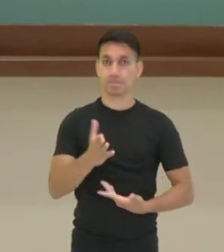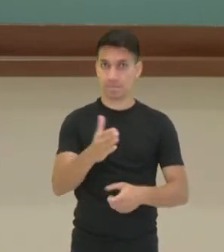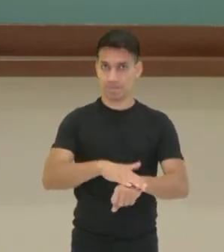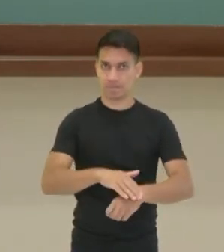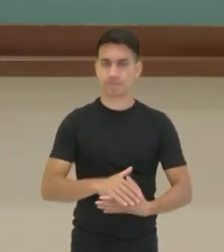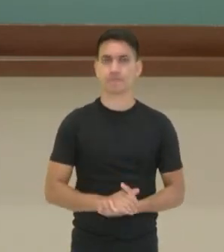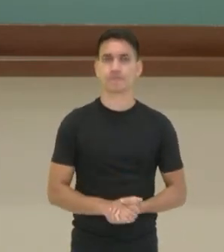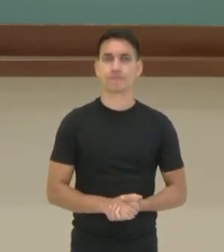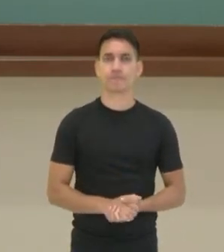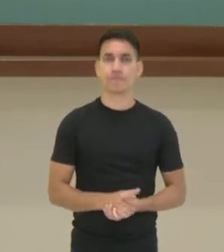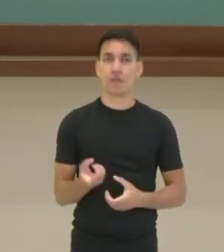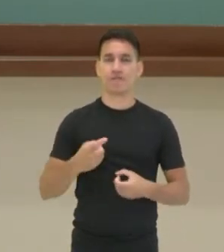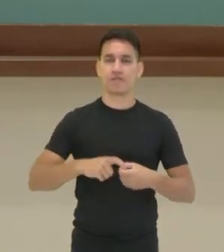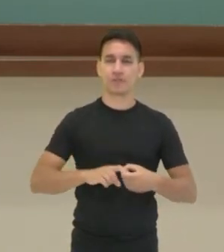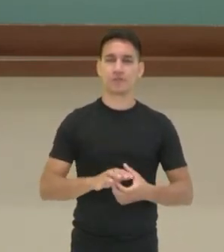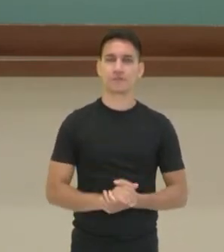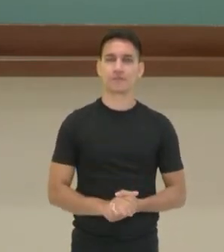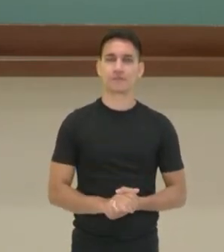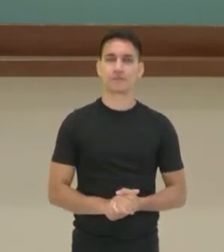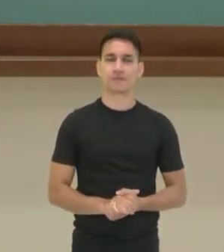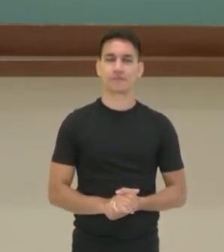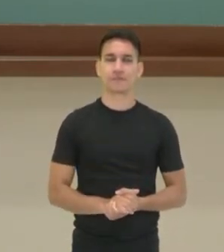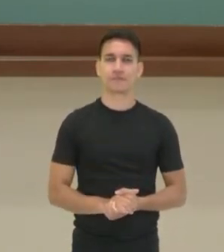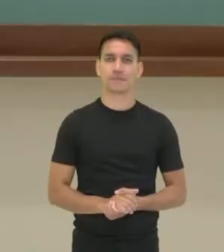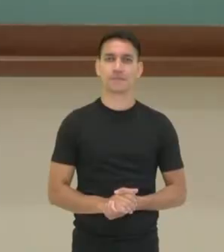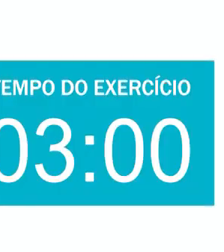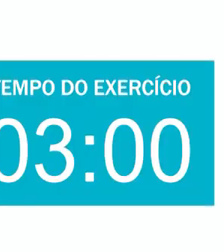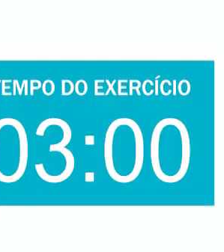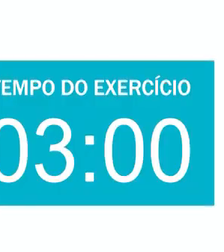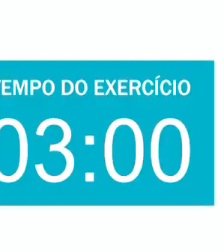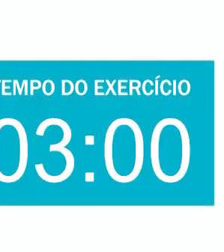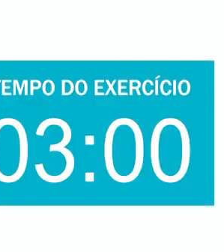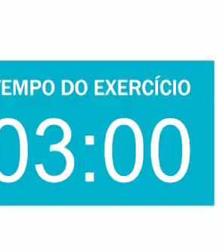vocês escreverem e já voltamos com mais Aula Paraná.